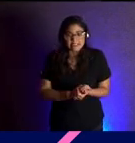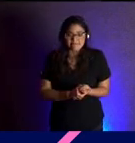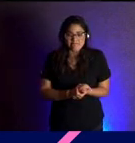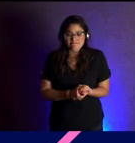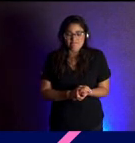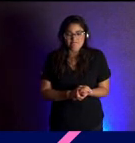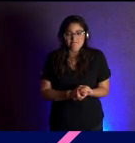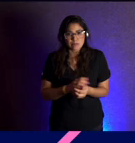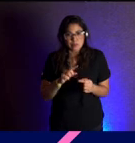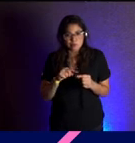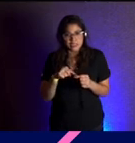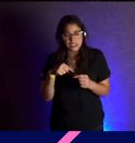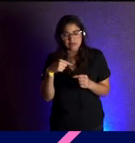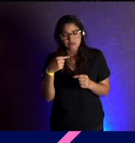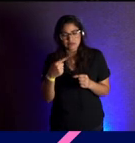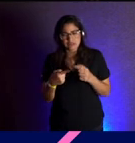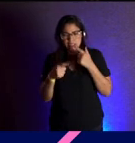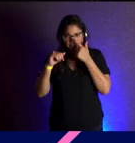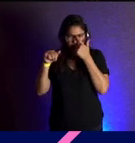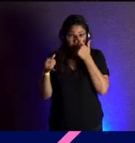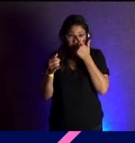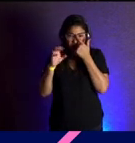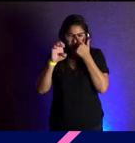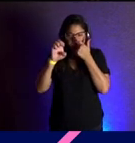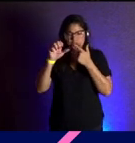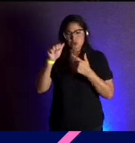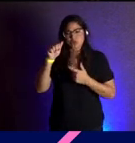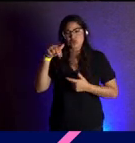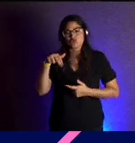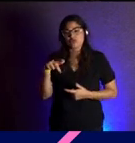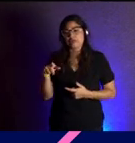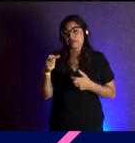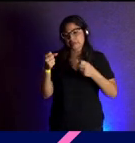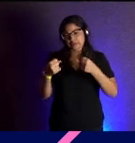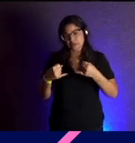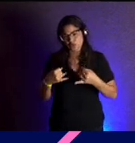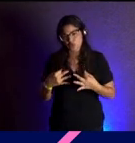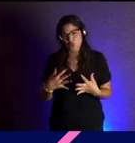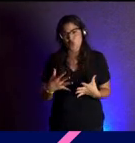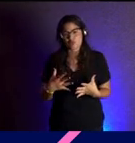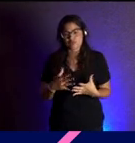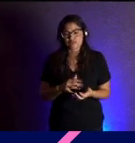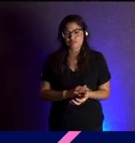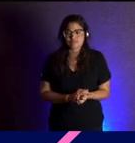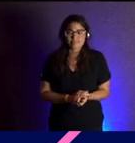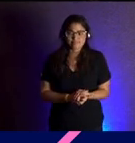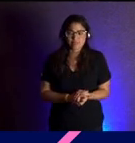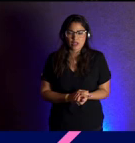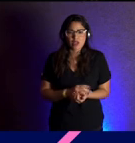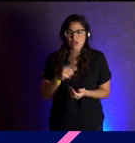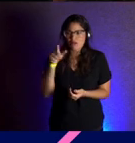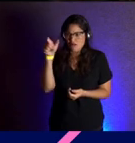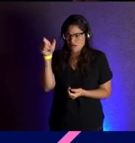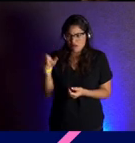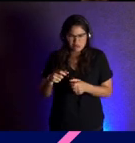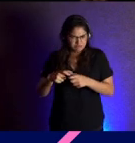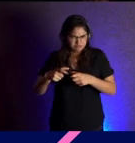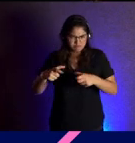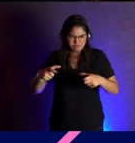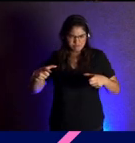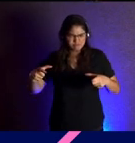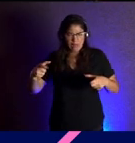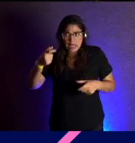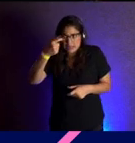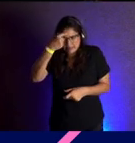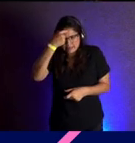pensando depois no que o Jean falou, que a gente, eu acho que a maioria aqui tem consciência no sangue de